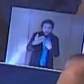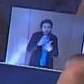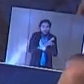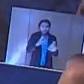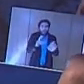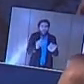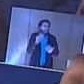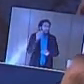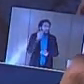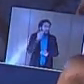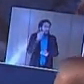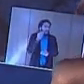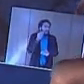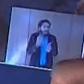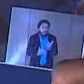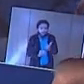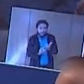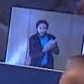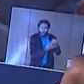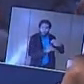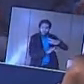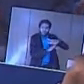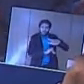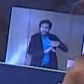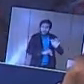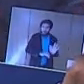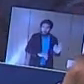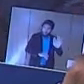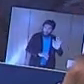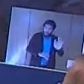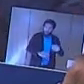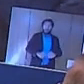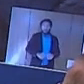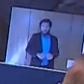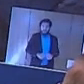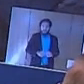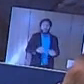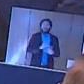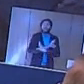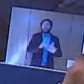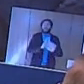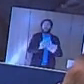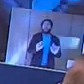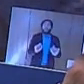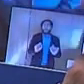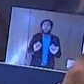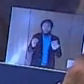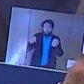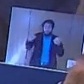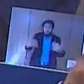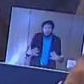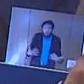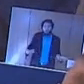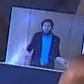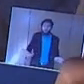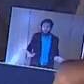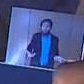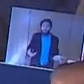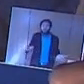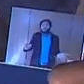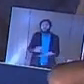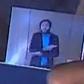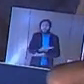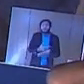Vamos ouvir um pouquinho do Flávio Dino, do ministro da Justiça, então. Acerca do esclarecimento desse terrível